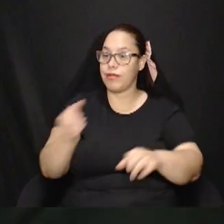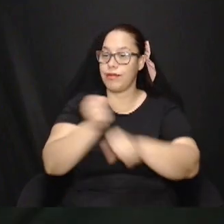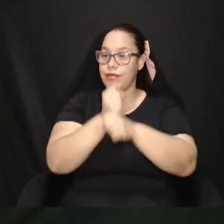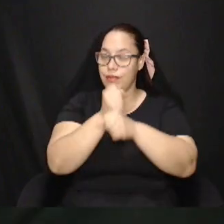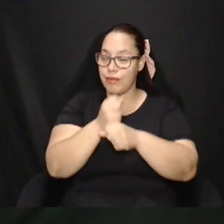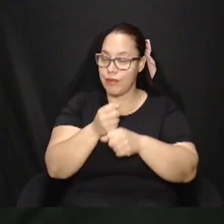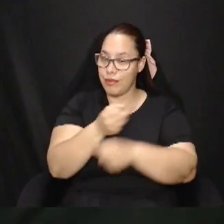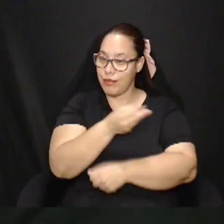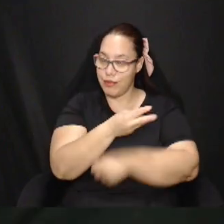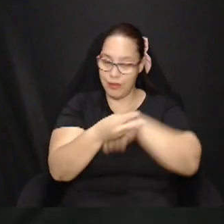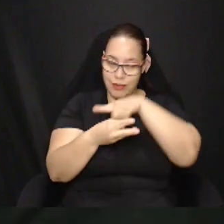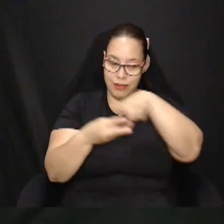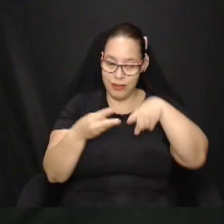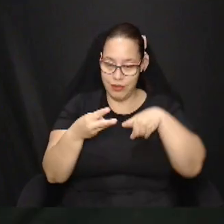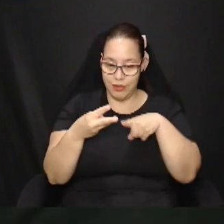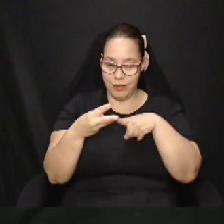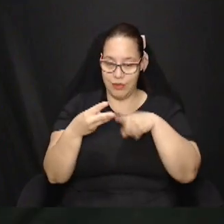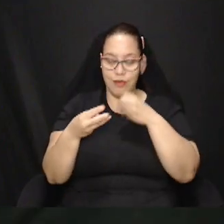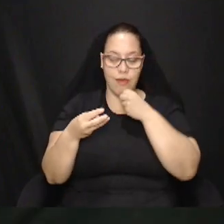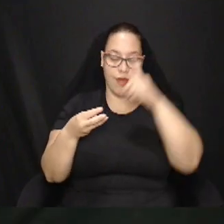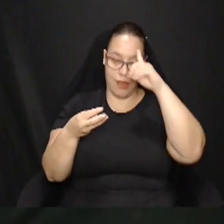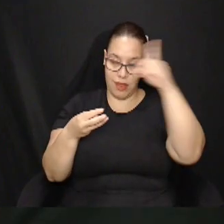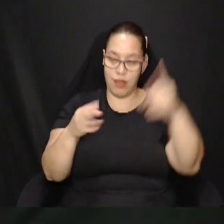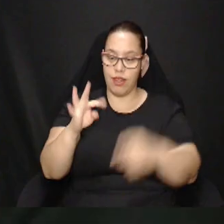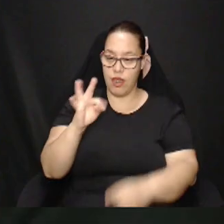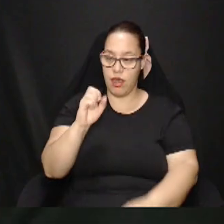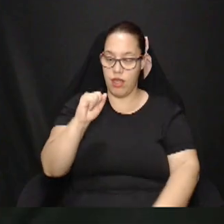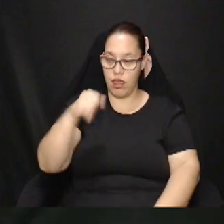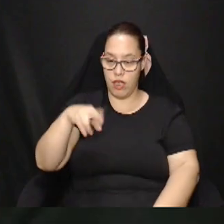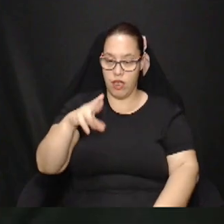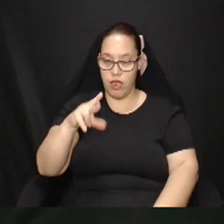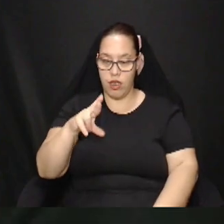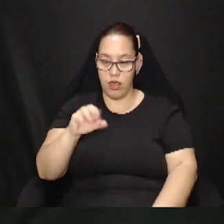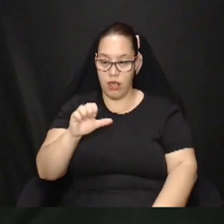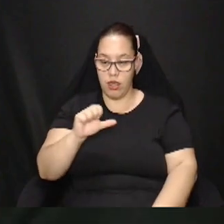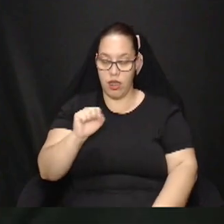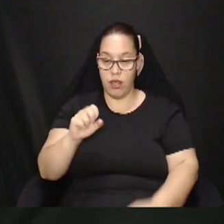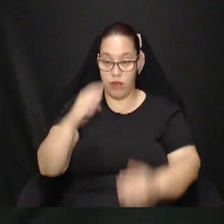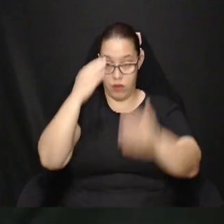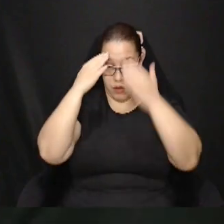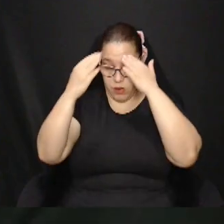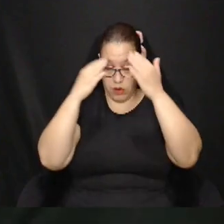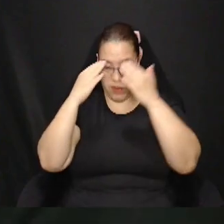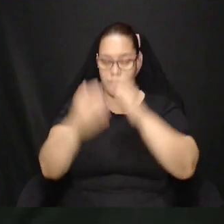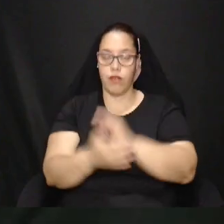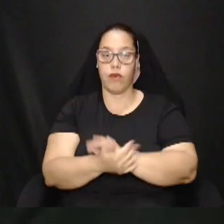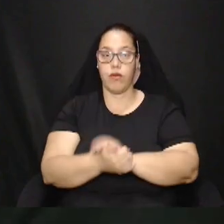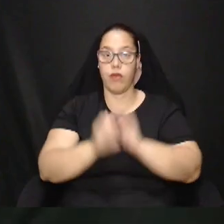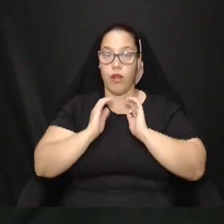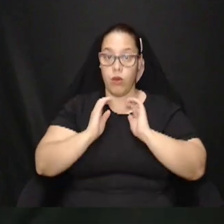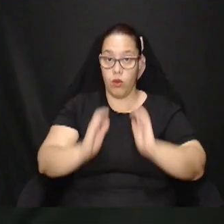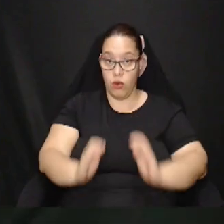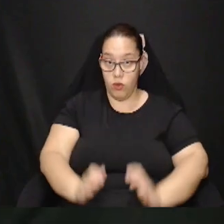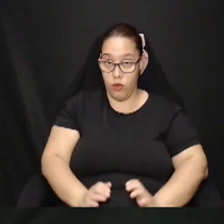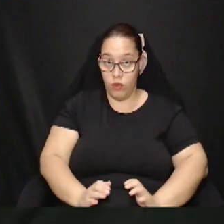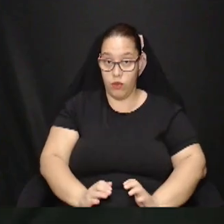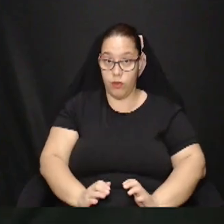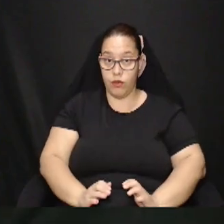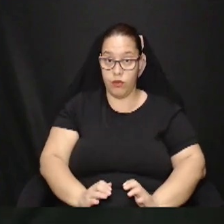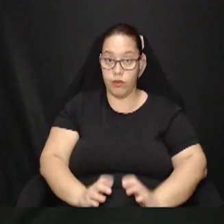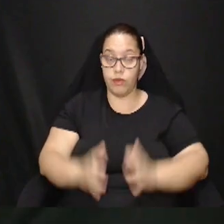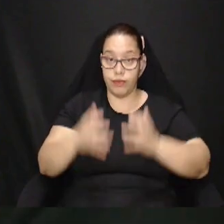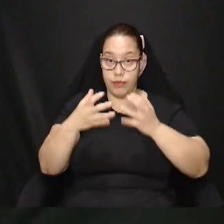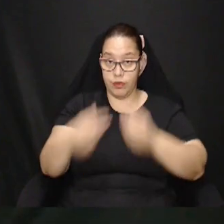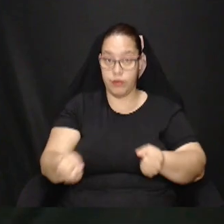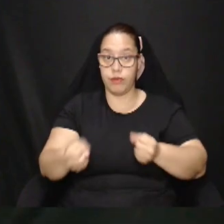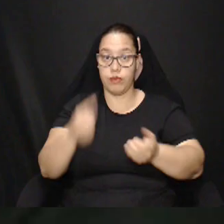as boas-vindas e o bom dia para Tamires Marina, psicóloga com prática clínica em terapia cognitivo-comportamental, terapia de aceitação e compromisso,